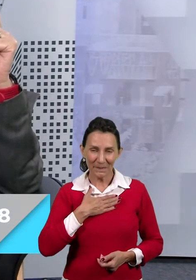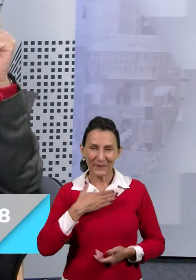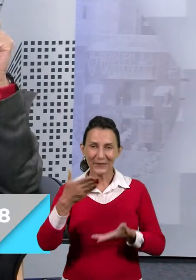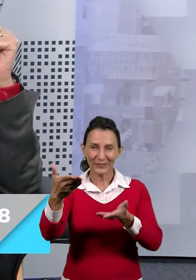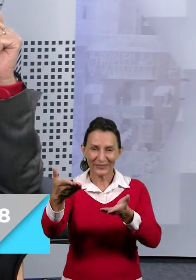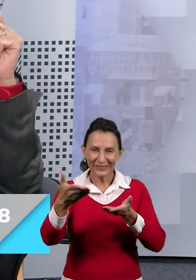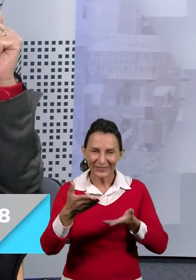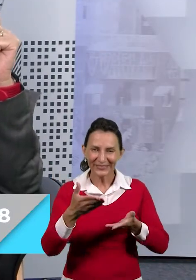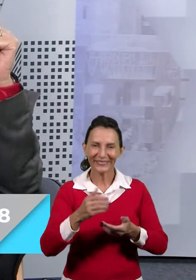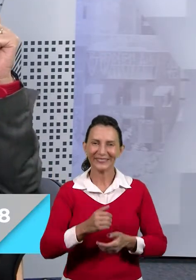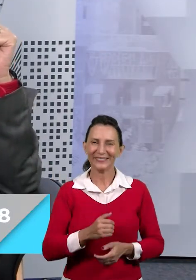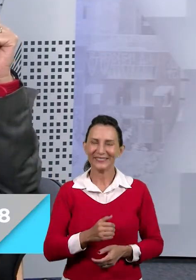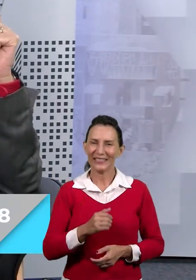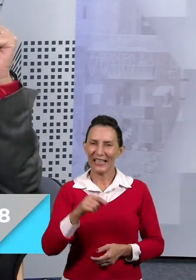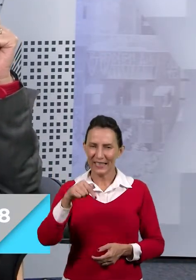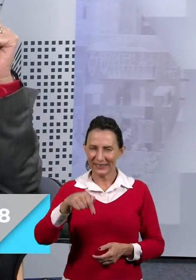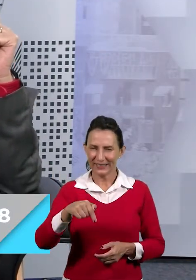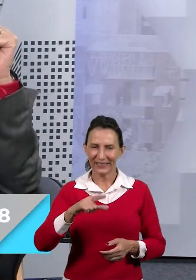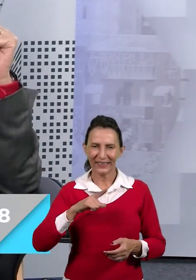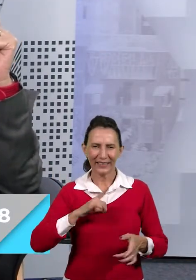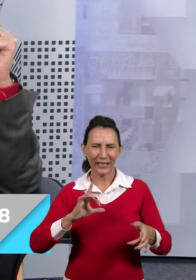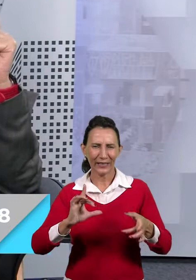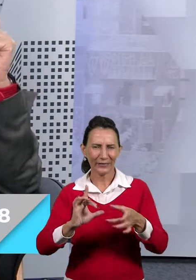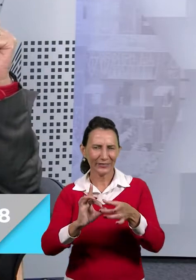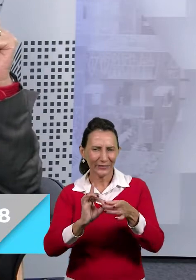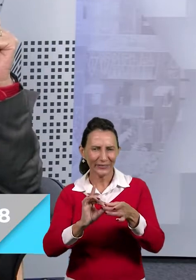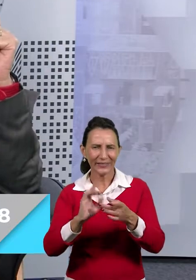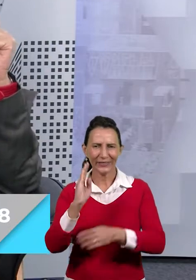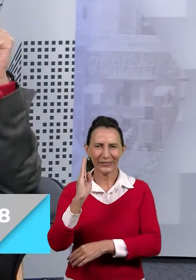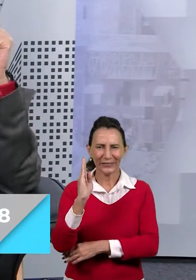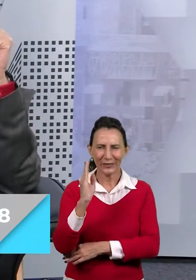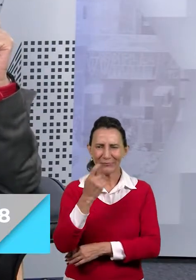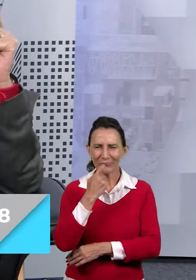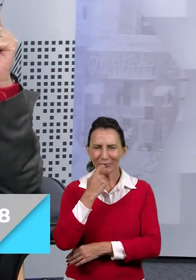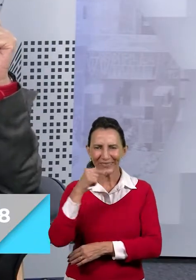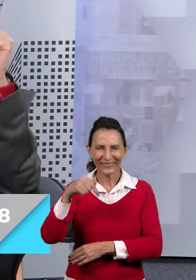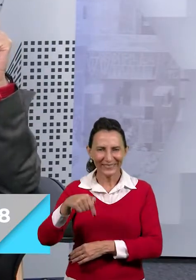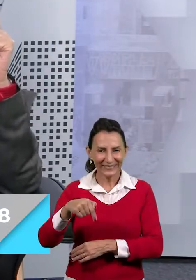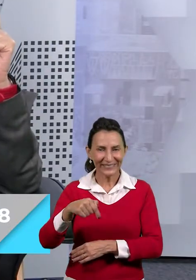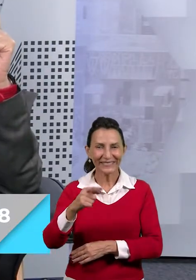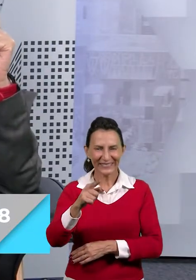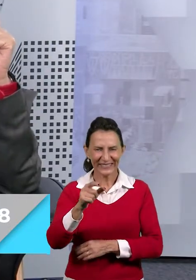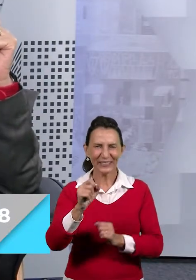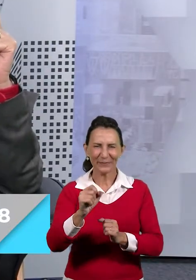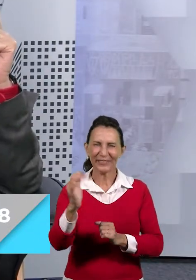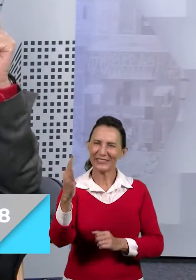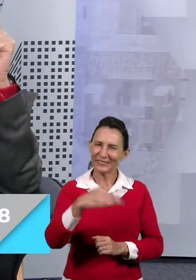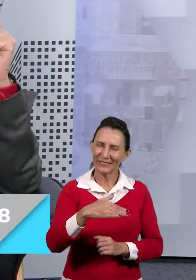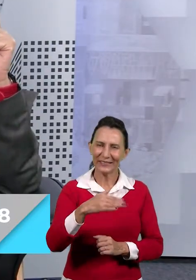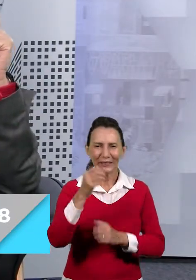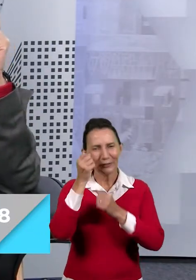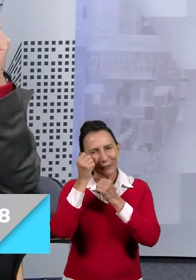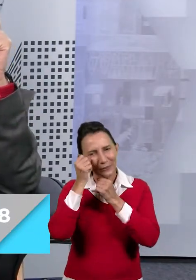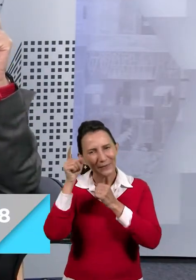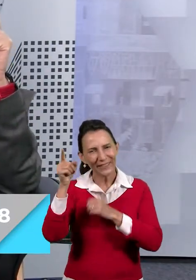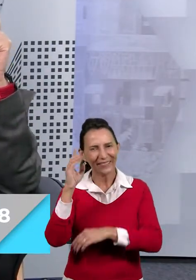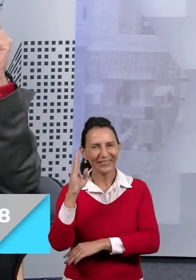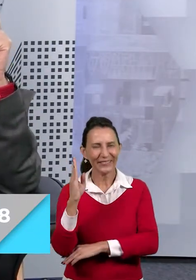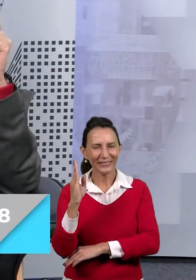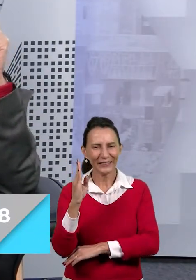vir. Temos convênios com hotéis aqui pertinho da igreja, então você pode vir, dormir no hotel, um